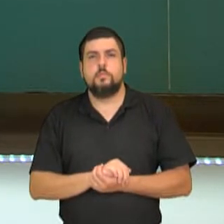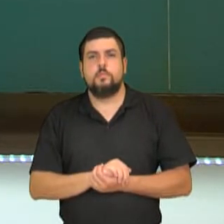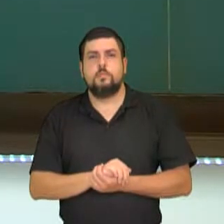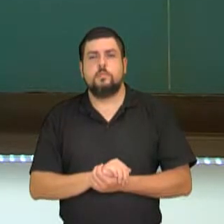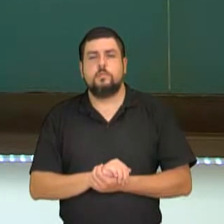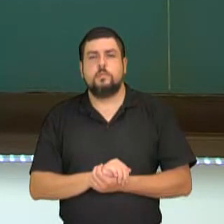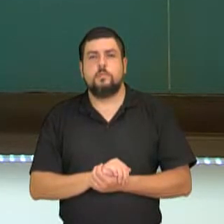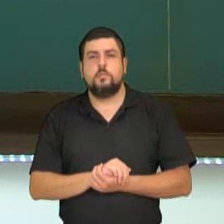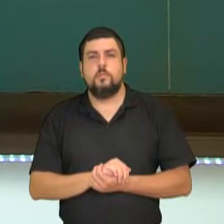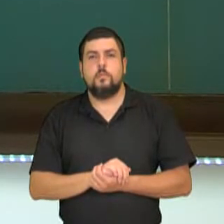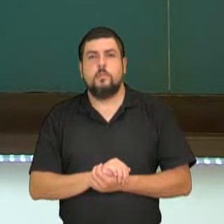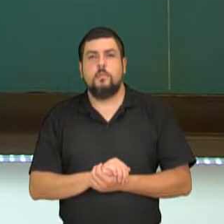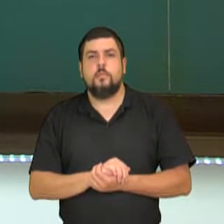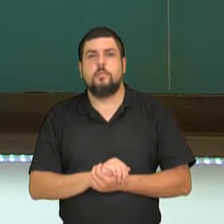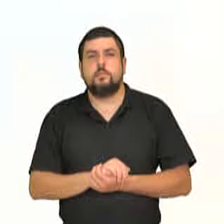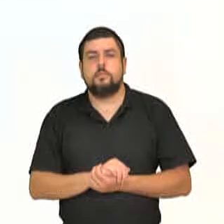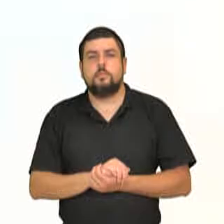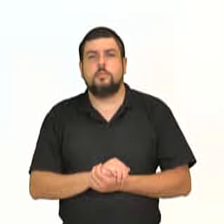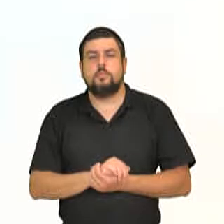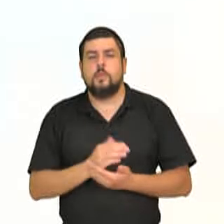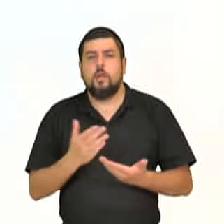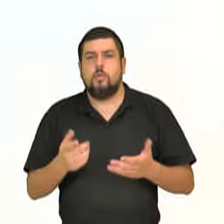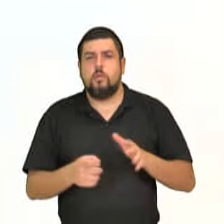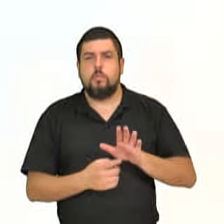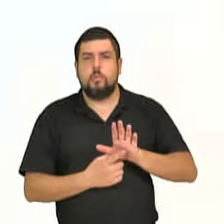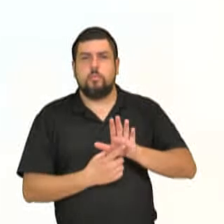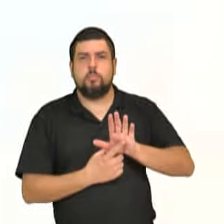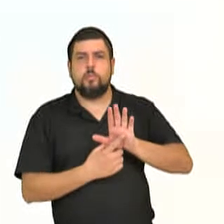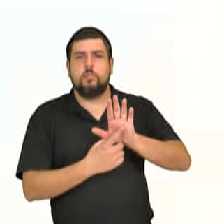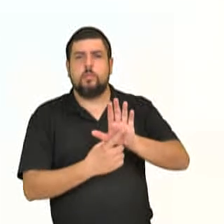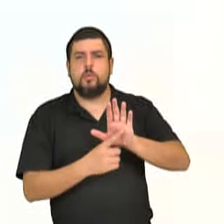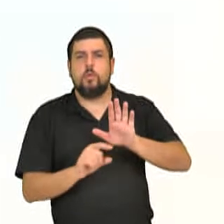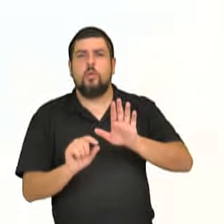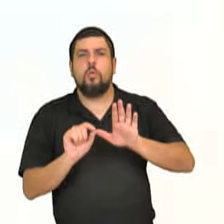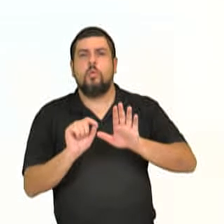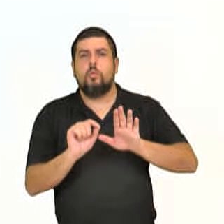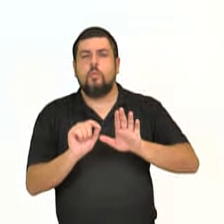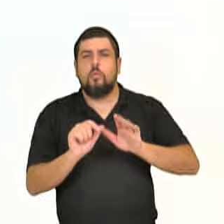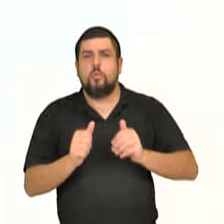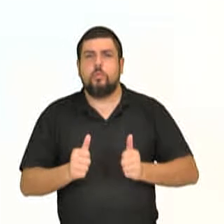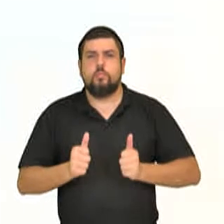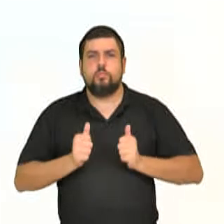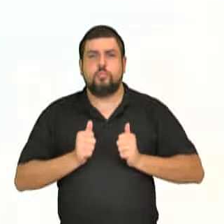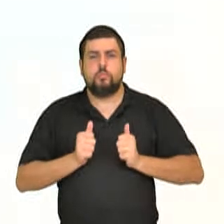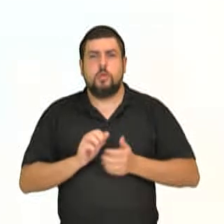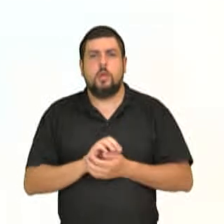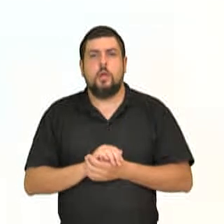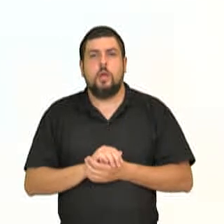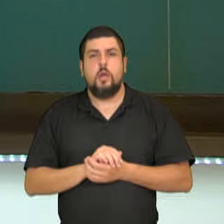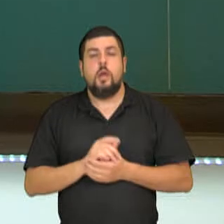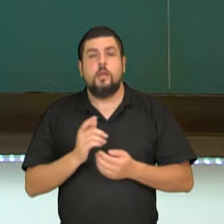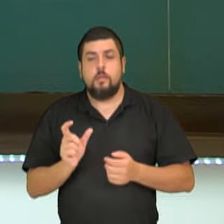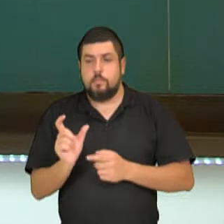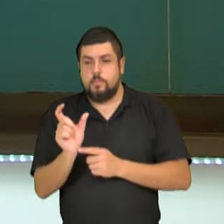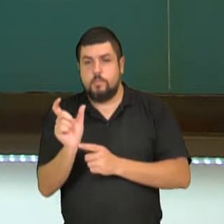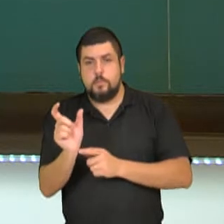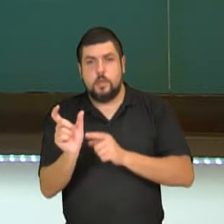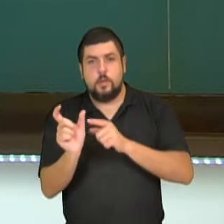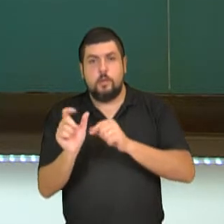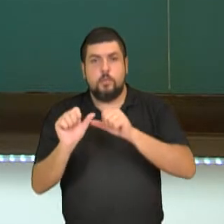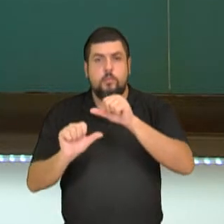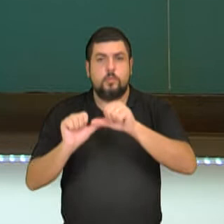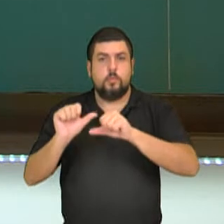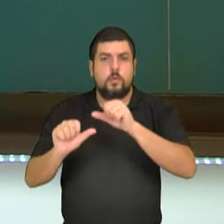demonstrativos neutros, tá? As formas neutras são invariáveis. Então, o próprio nome já diz